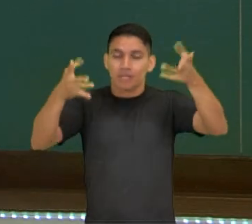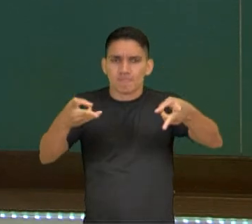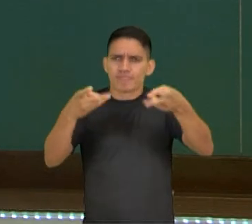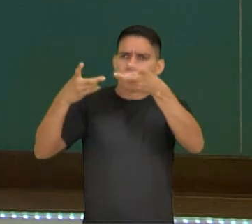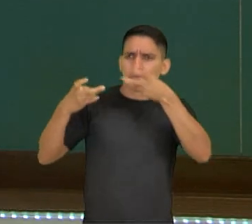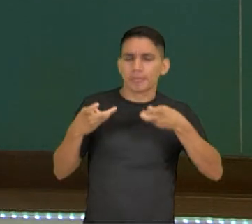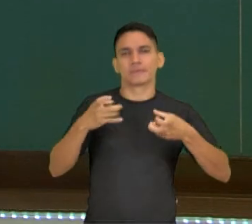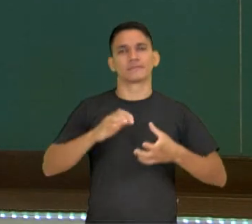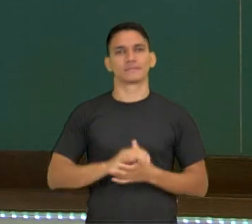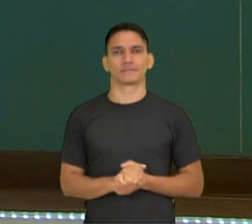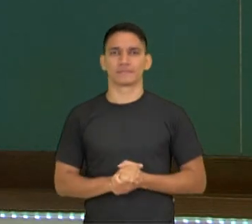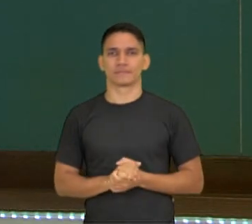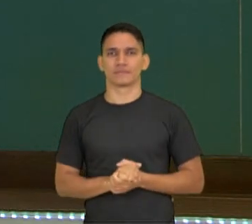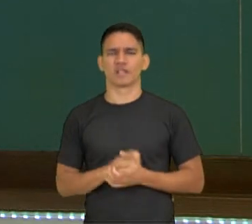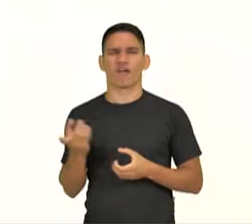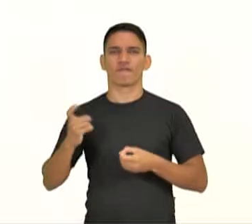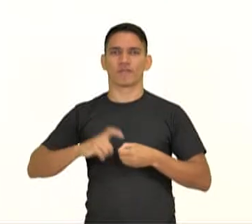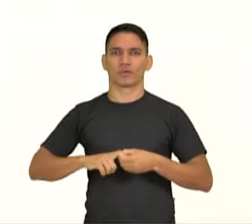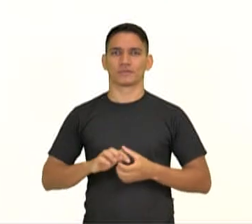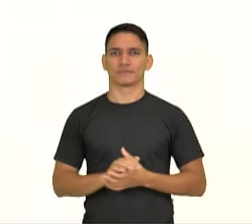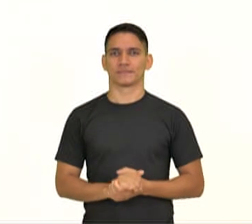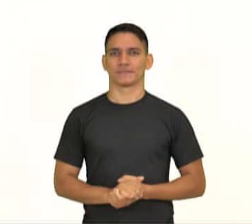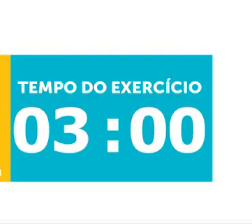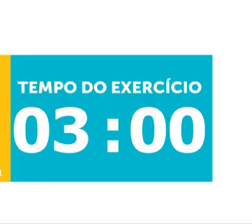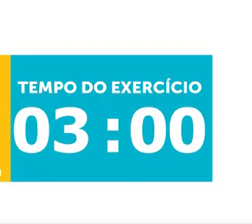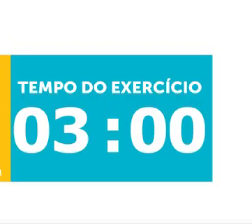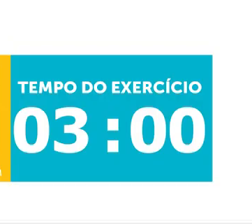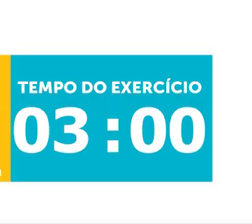a intuição. Já voltamos.